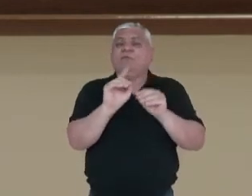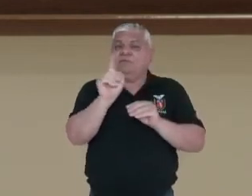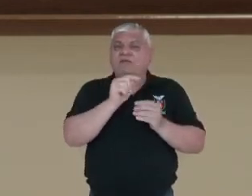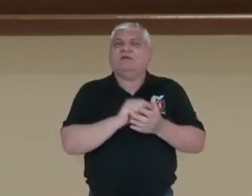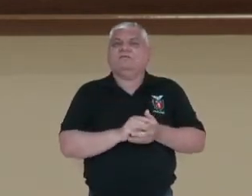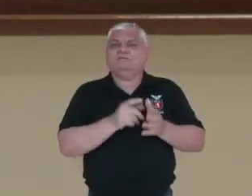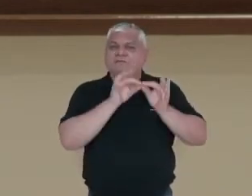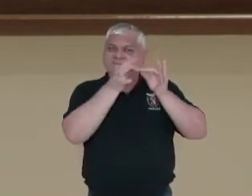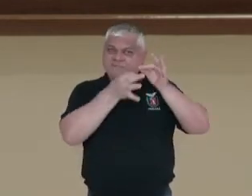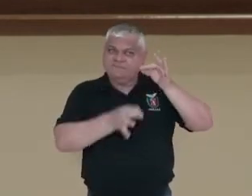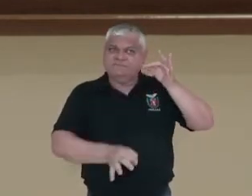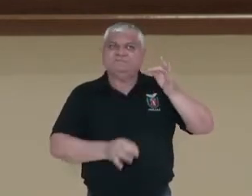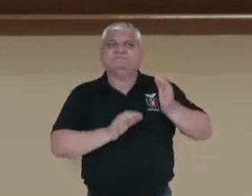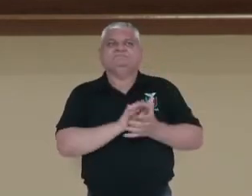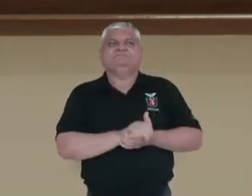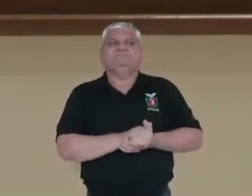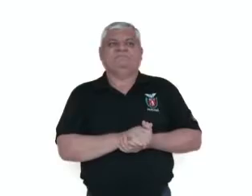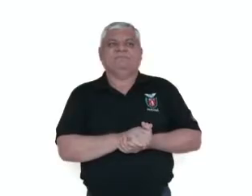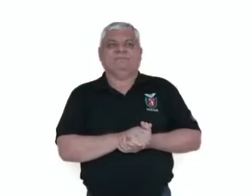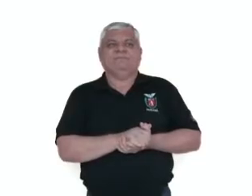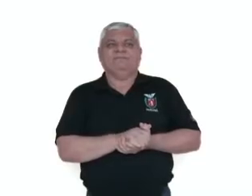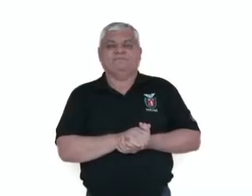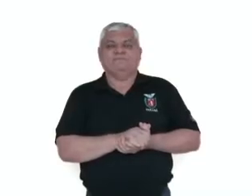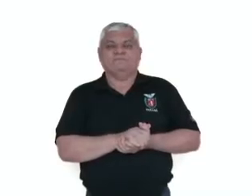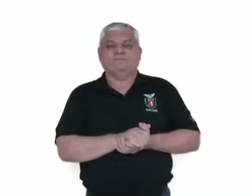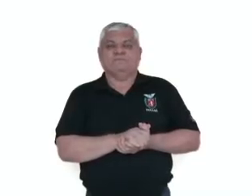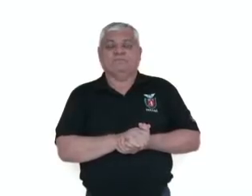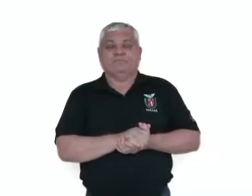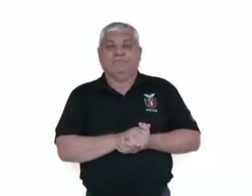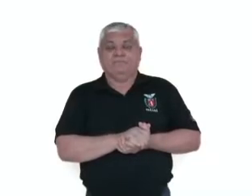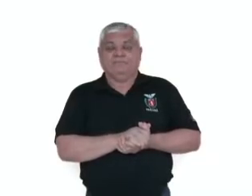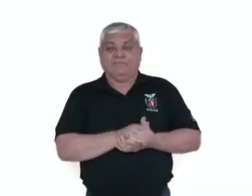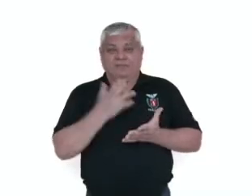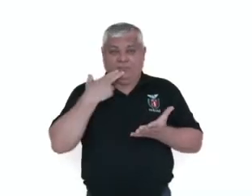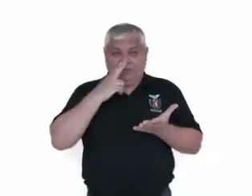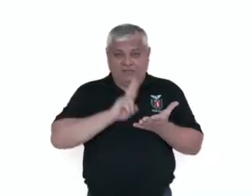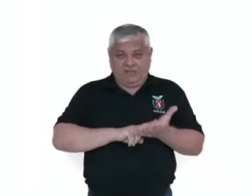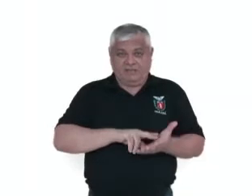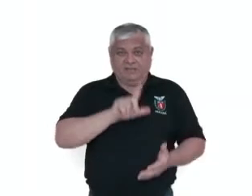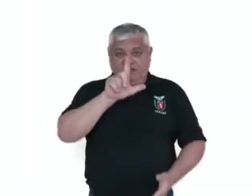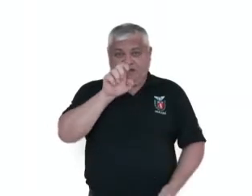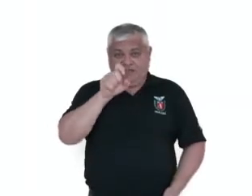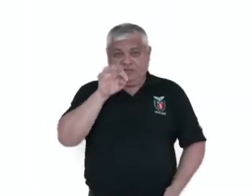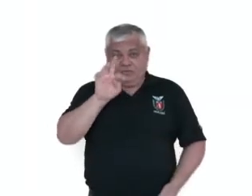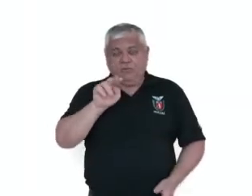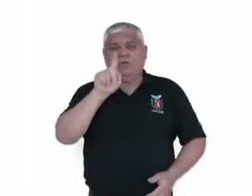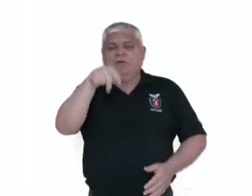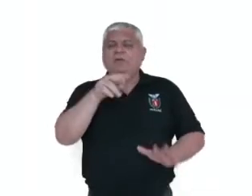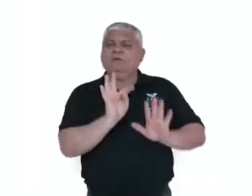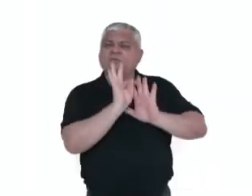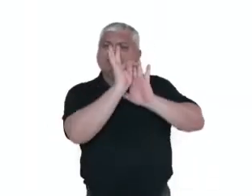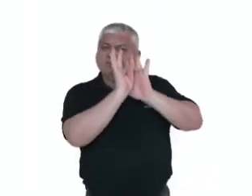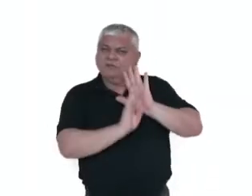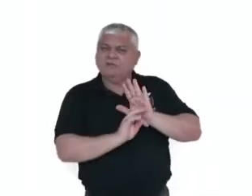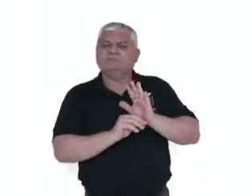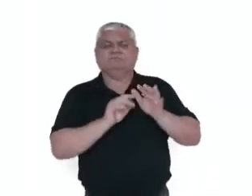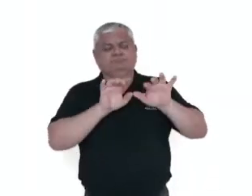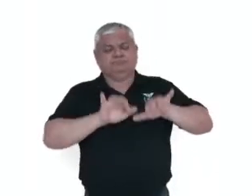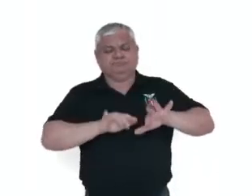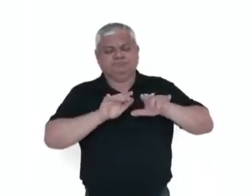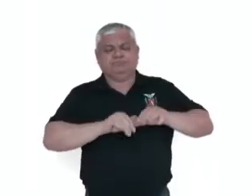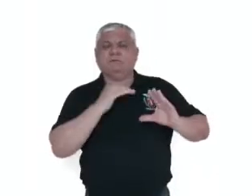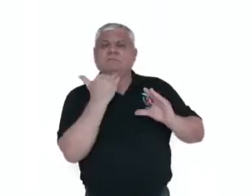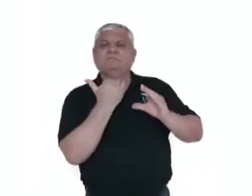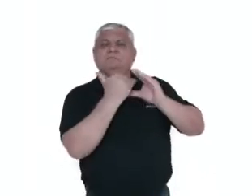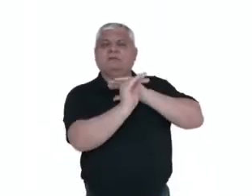palavras. Vejam lá então, ela é um texto em que o leitor ou a leitora envia a um jornal ou uma revista